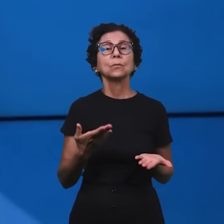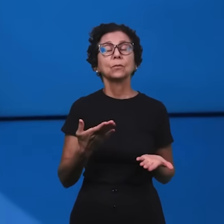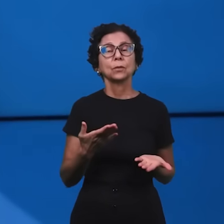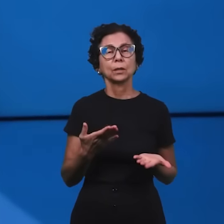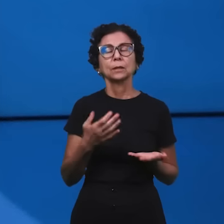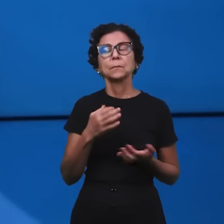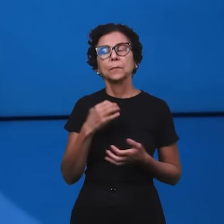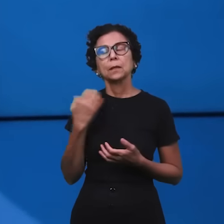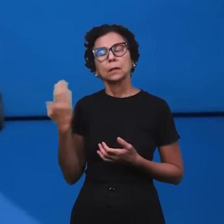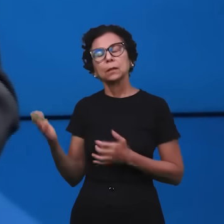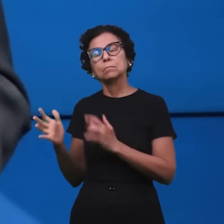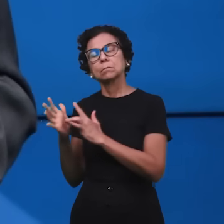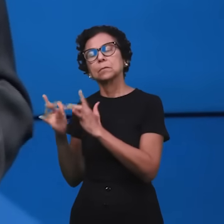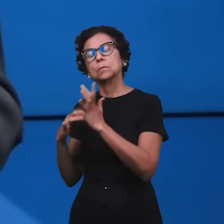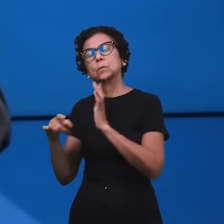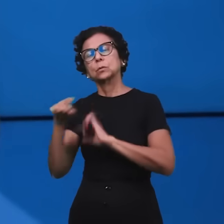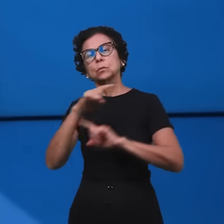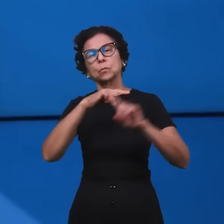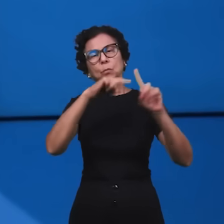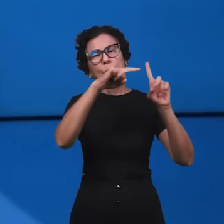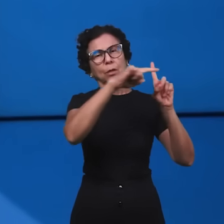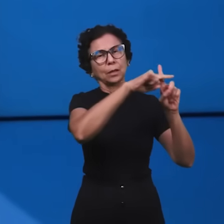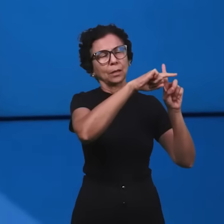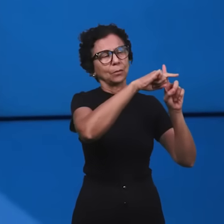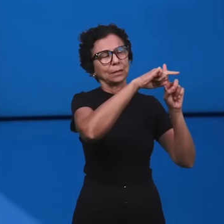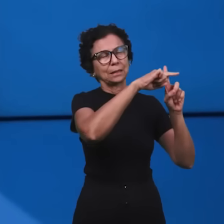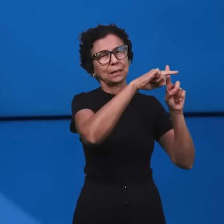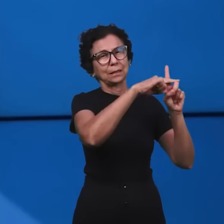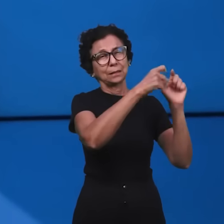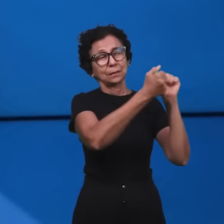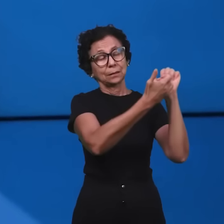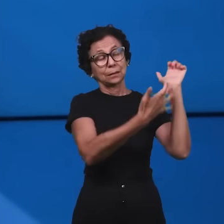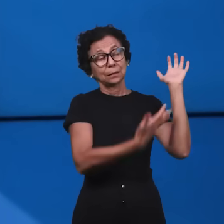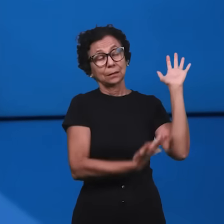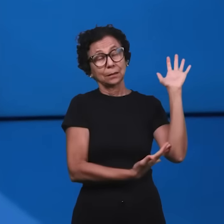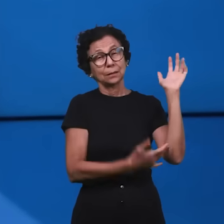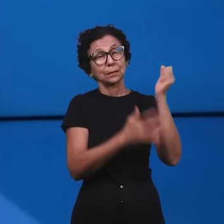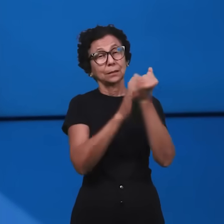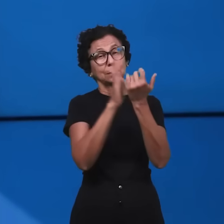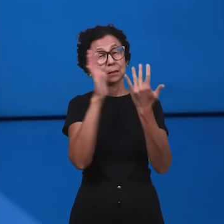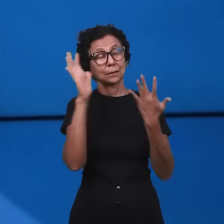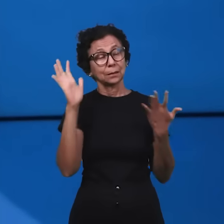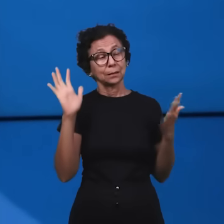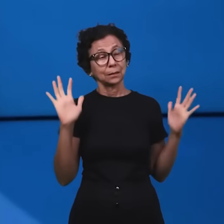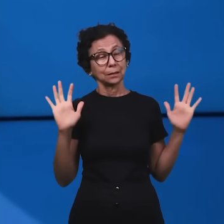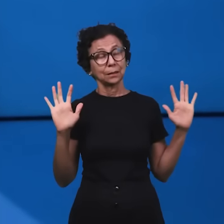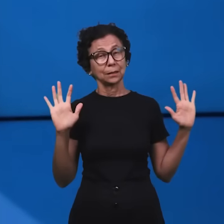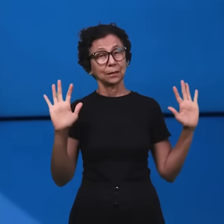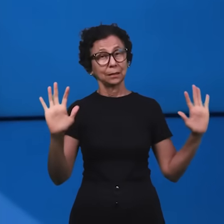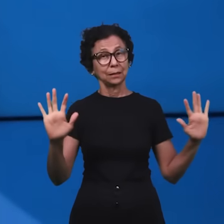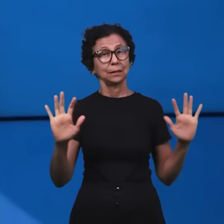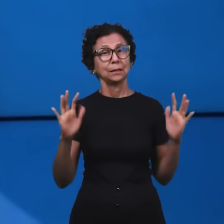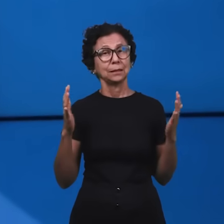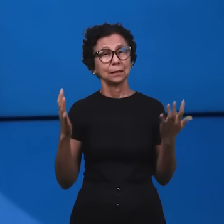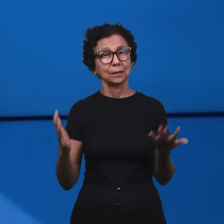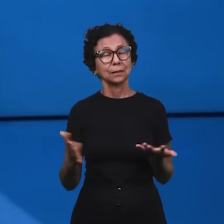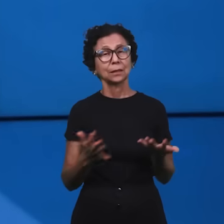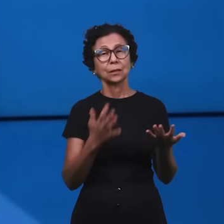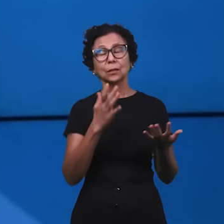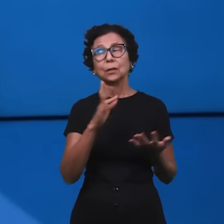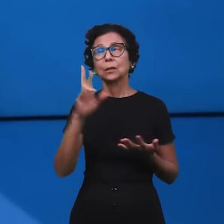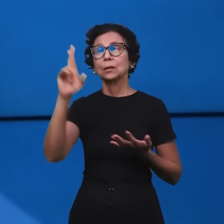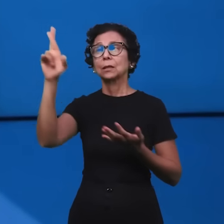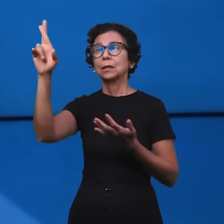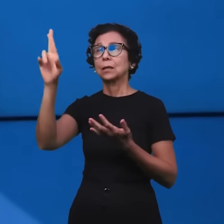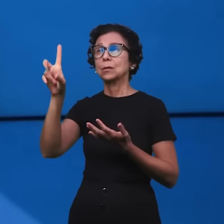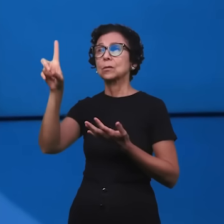incenso foi aquele que ele ofereceu na cruz, né? Quando ele ali derramou a sua vida na cruz, aquele incenso ali do culto perfeito subiu